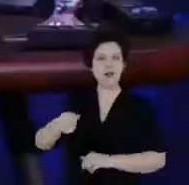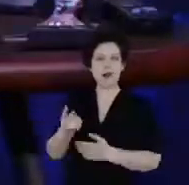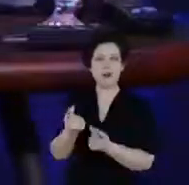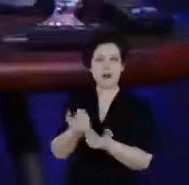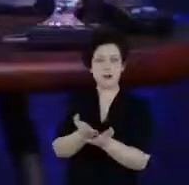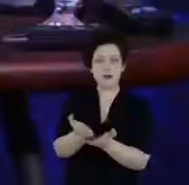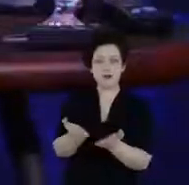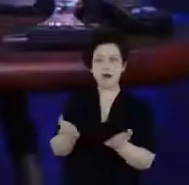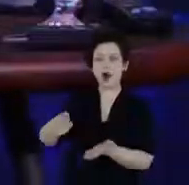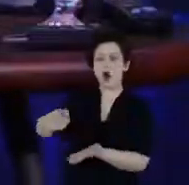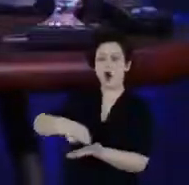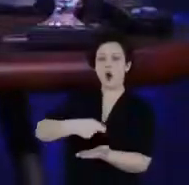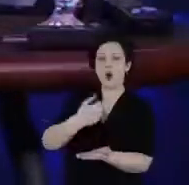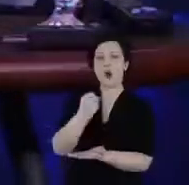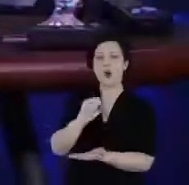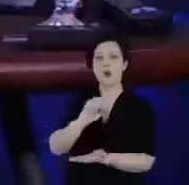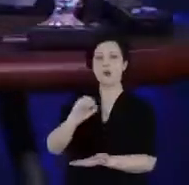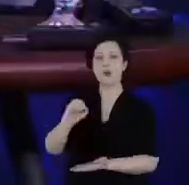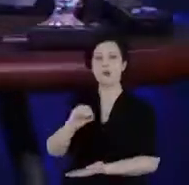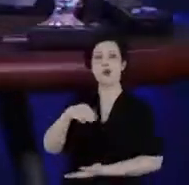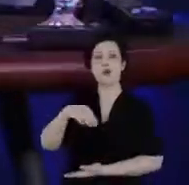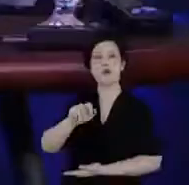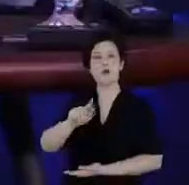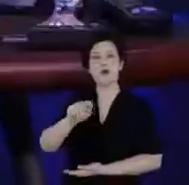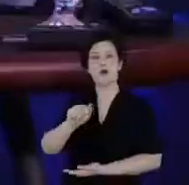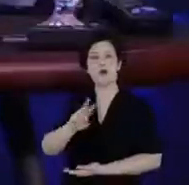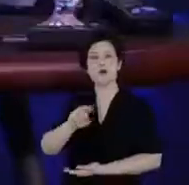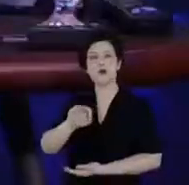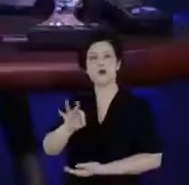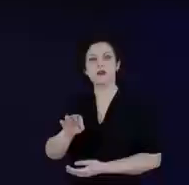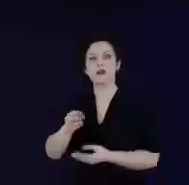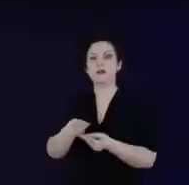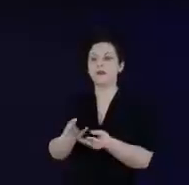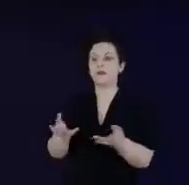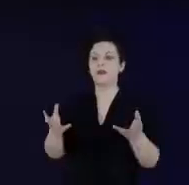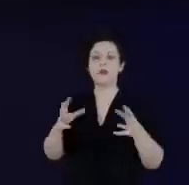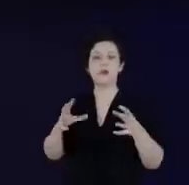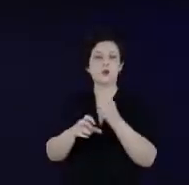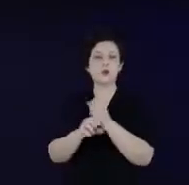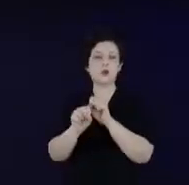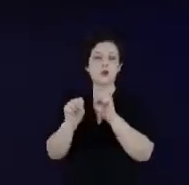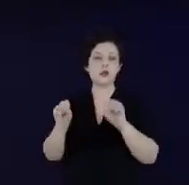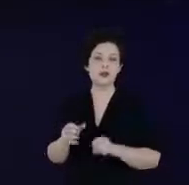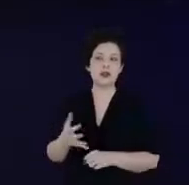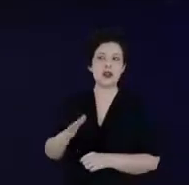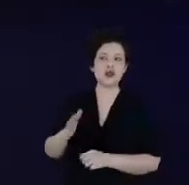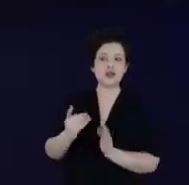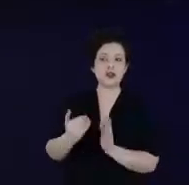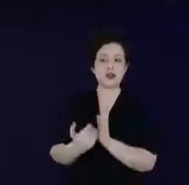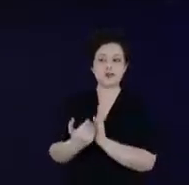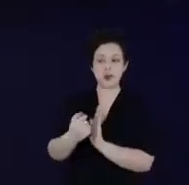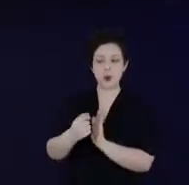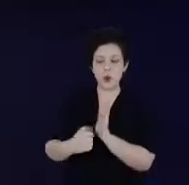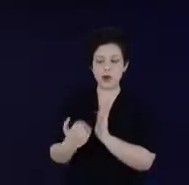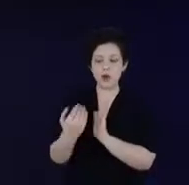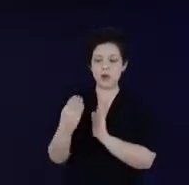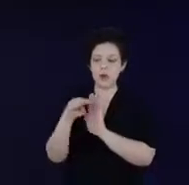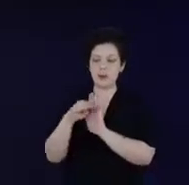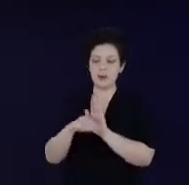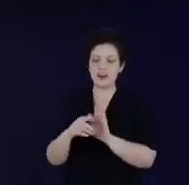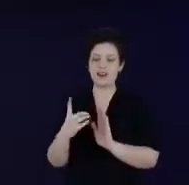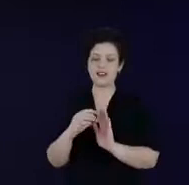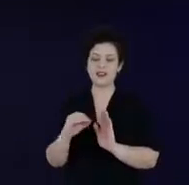contratou 800 megawatts e a oferta total no sistema estava em torno de 100 gigawatts. Então,